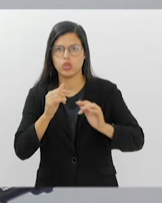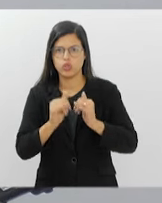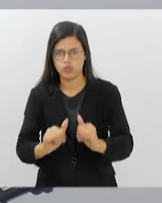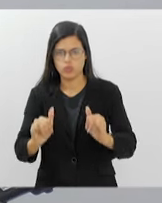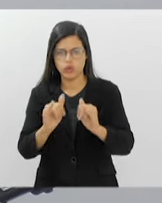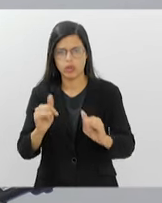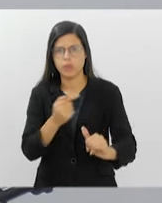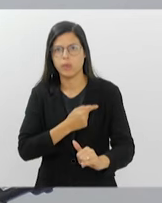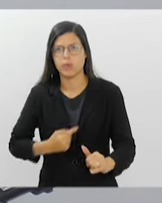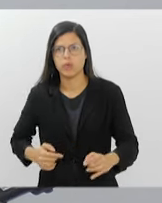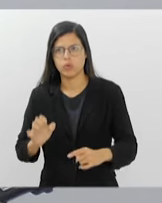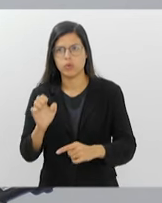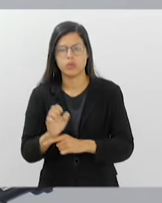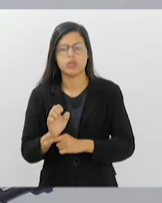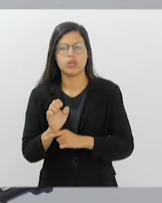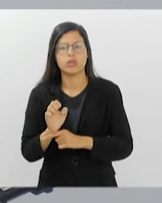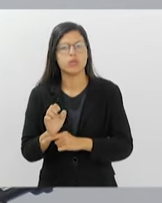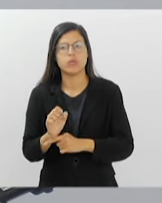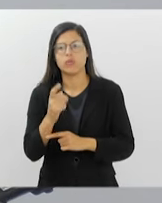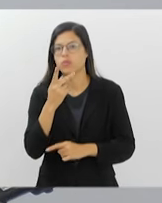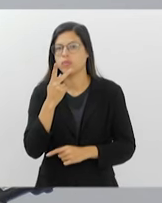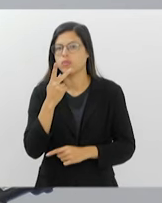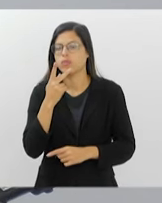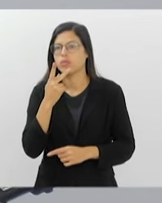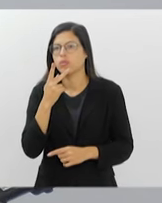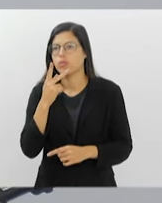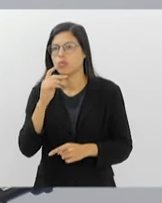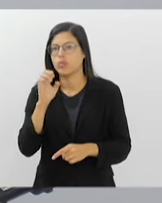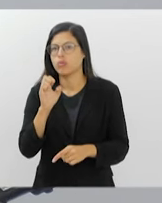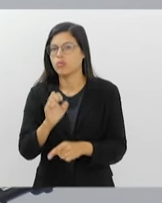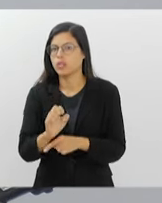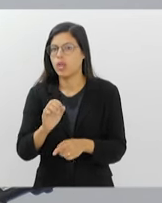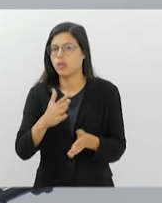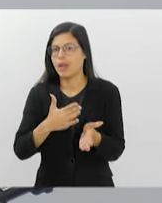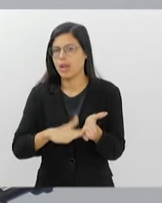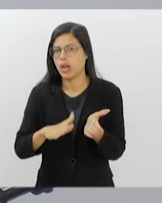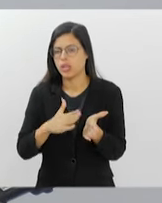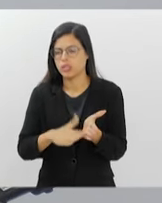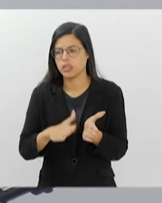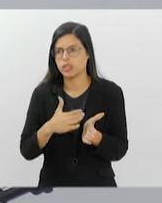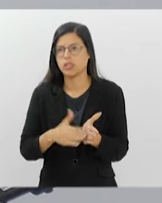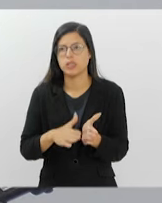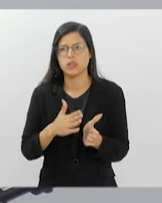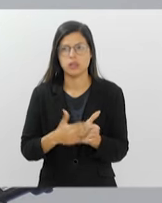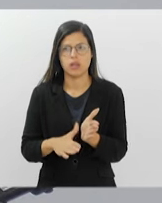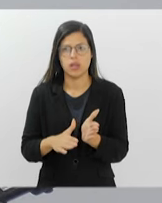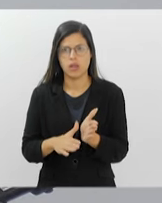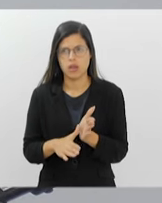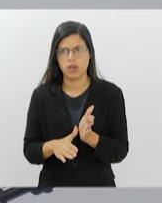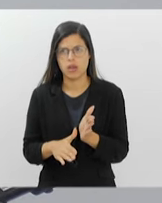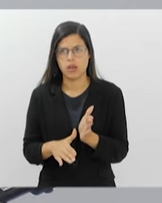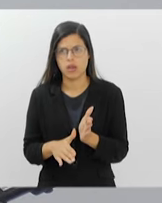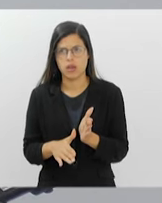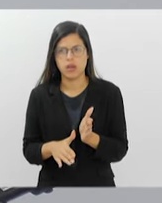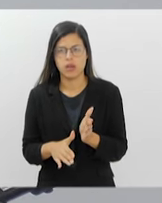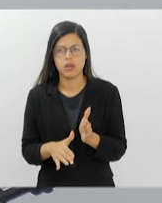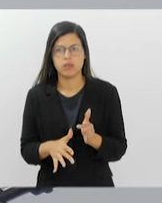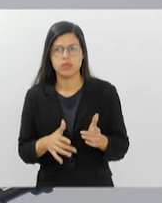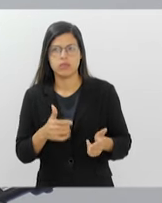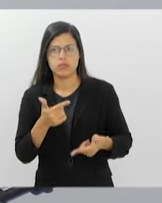publicitário dizendo que o estado gasta estará diretamente empregará